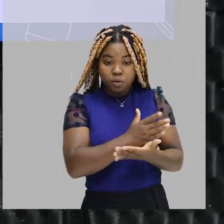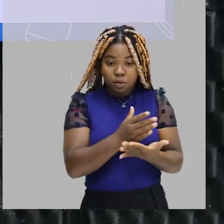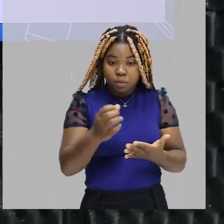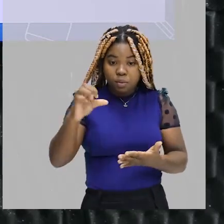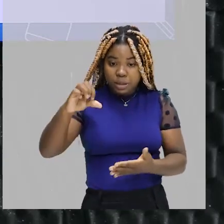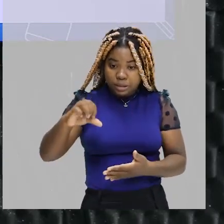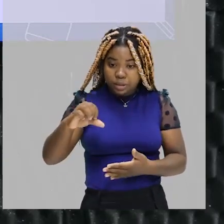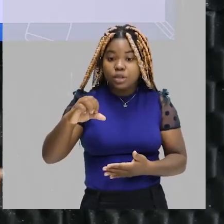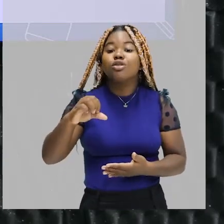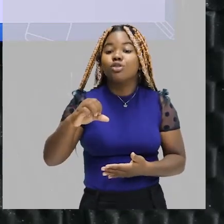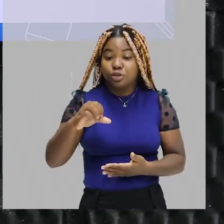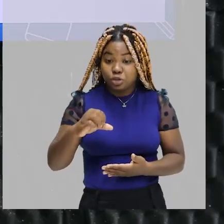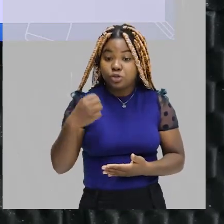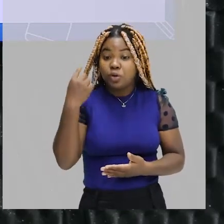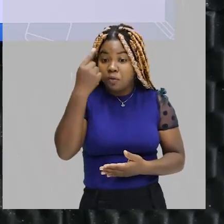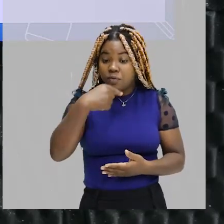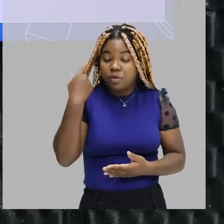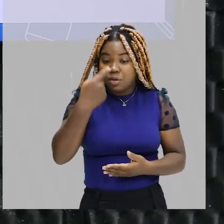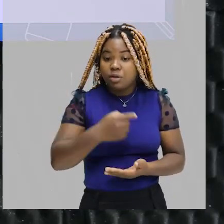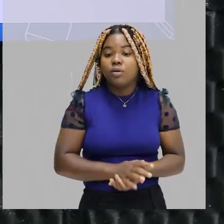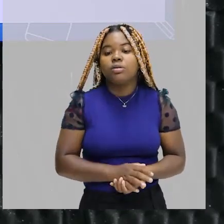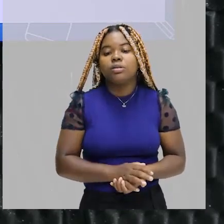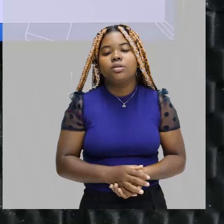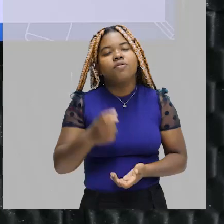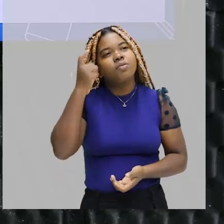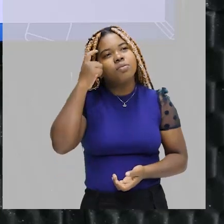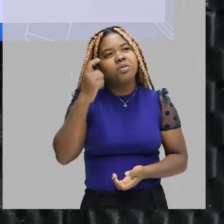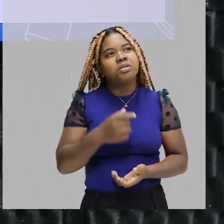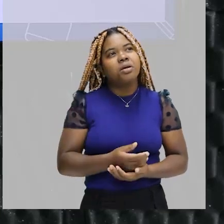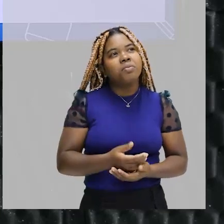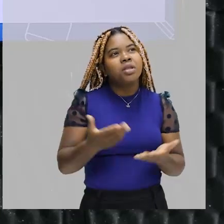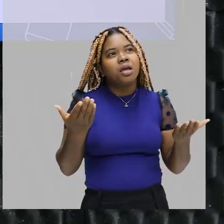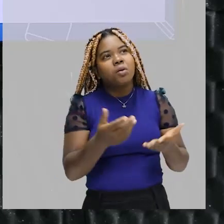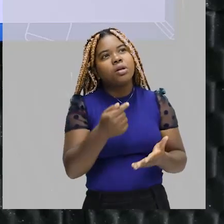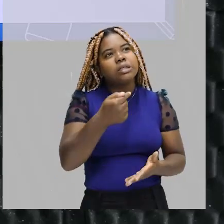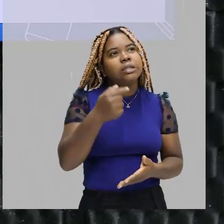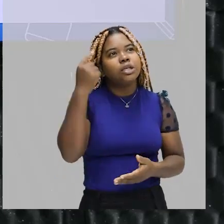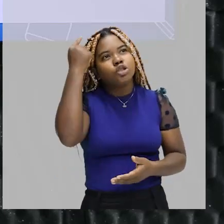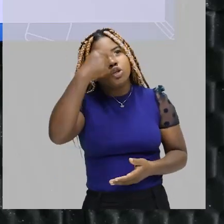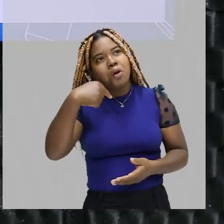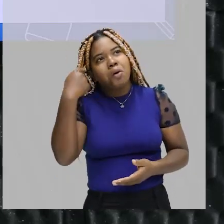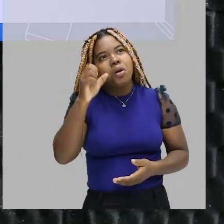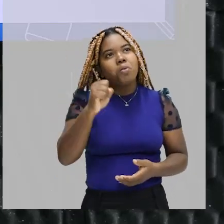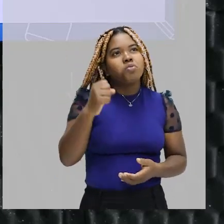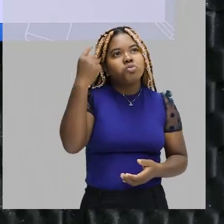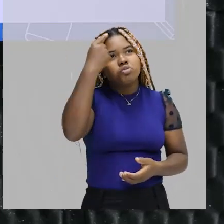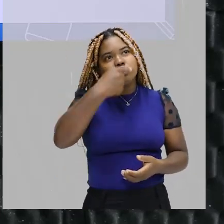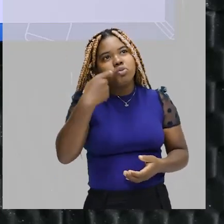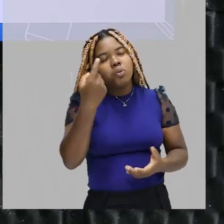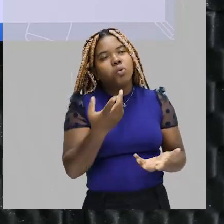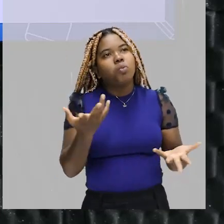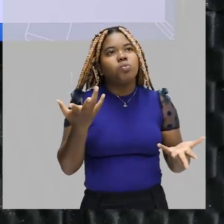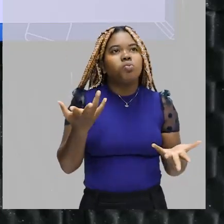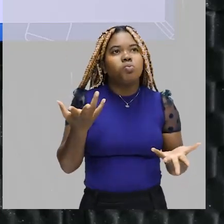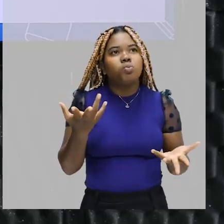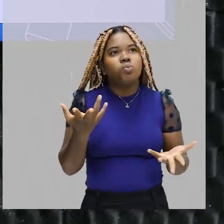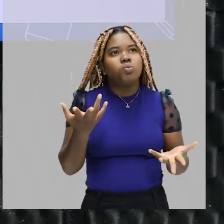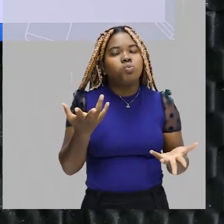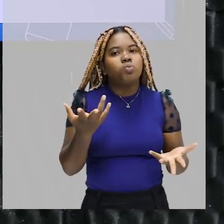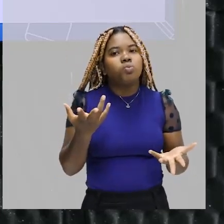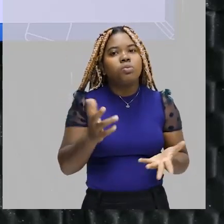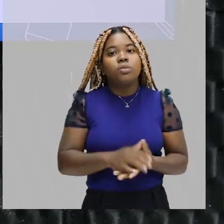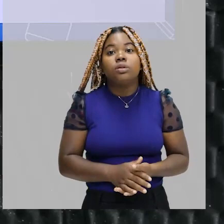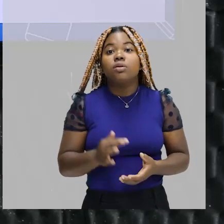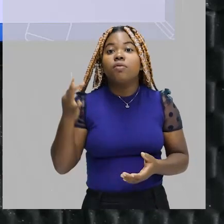Então, digamos que agora são 7 horas, 8 horas. Então, você tem uma perspectiva de que em breve alguma coisa vai acontecer. Então,